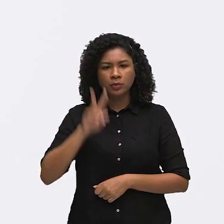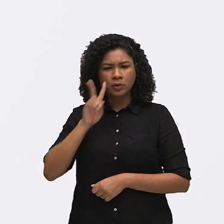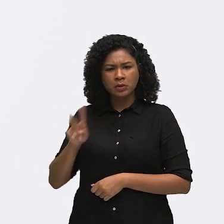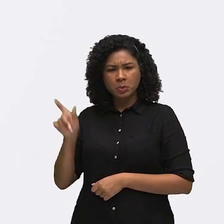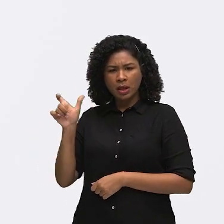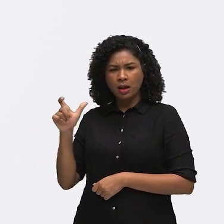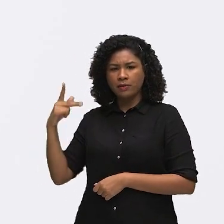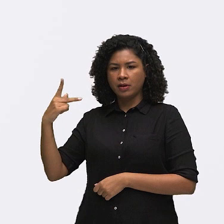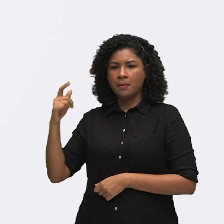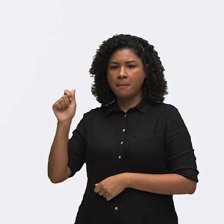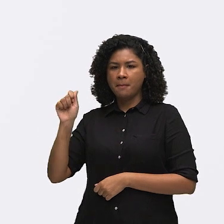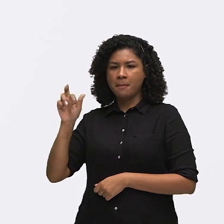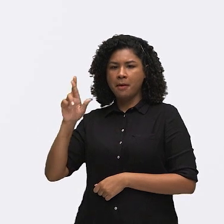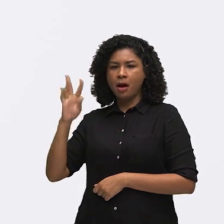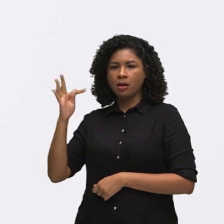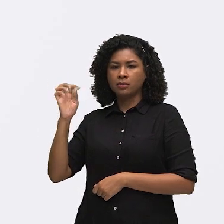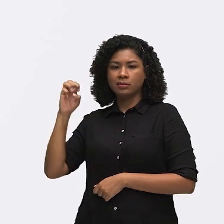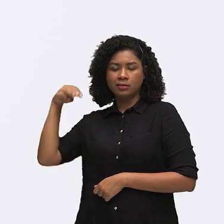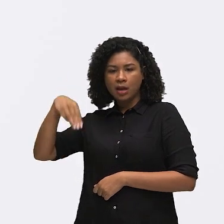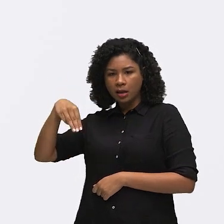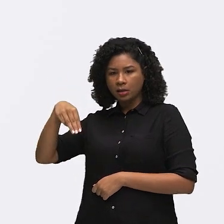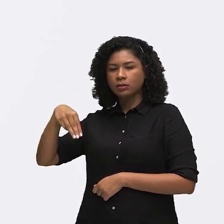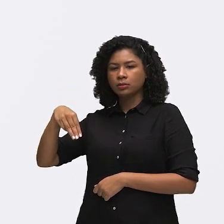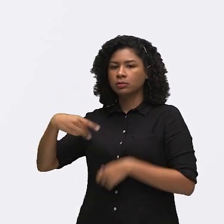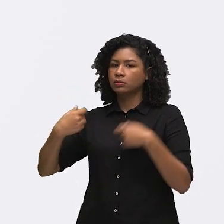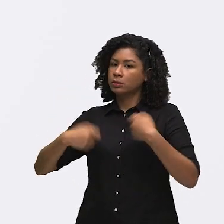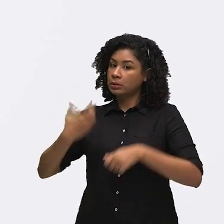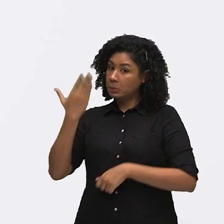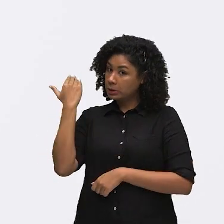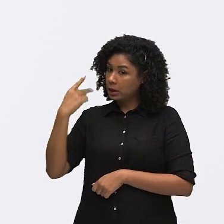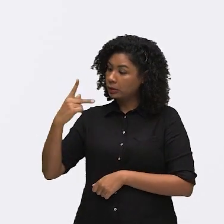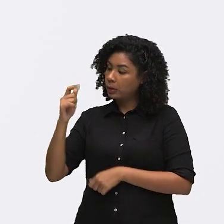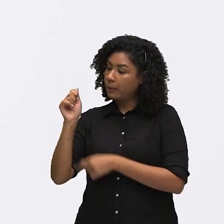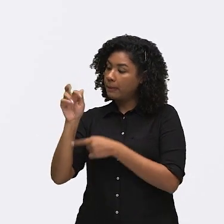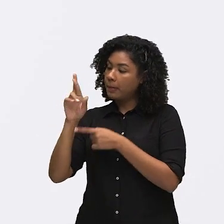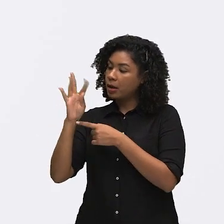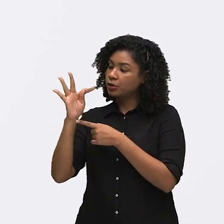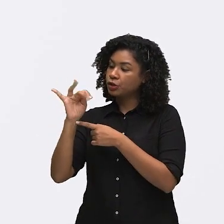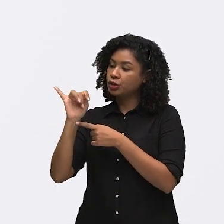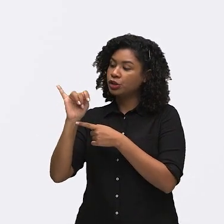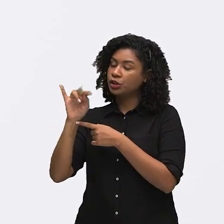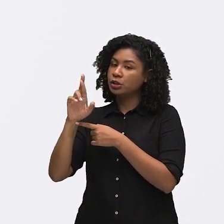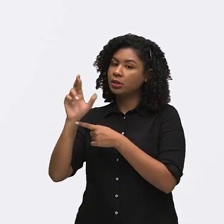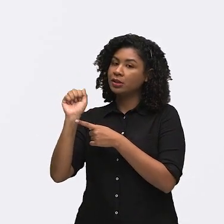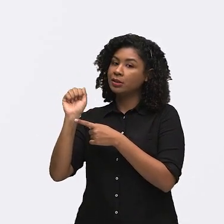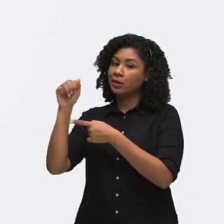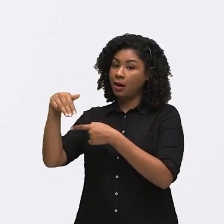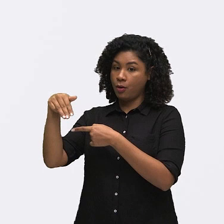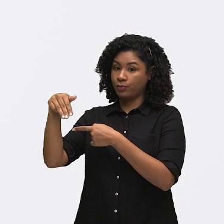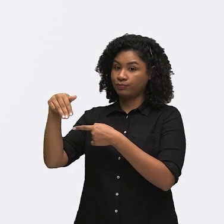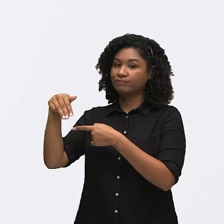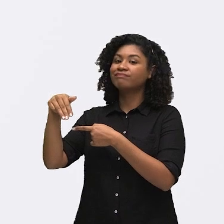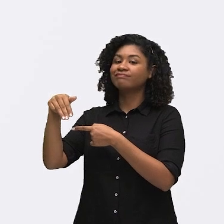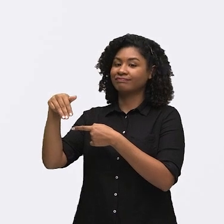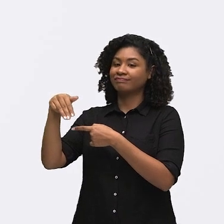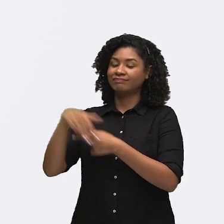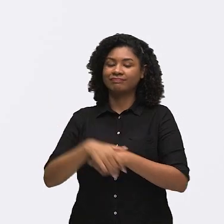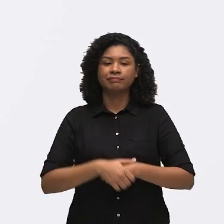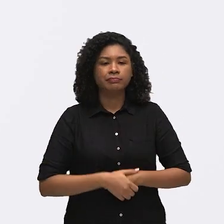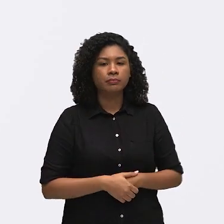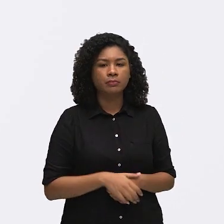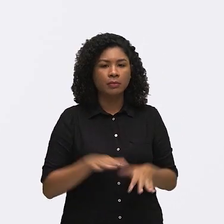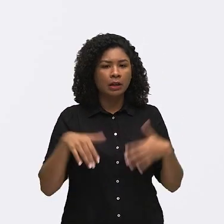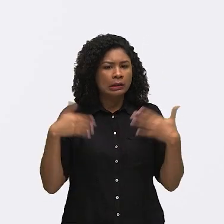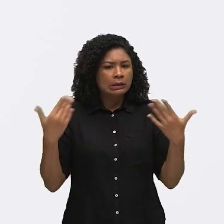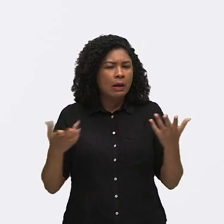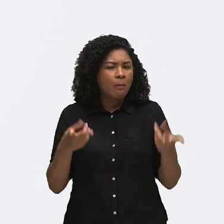E por fim, e olhas, então essas tuas mãos vazias. E aqui o olhas também é tempo presente. Então eu sei que